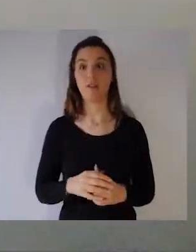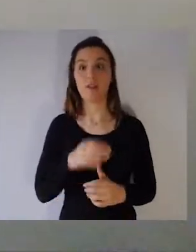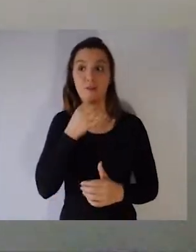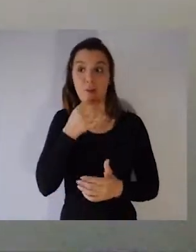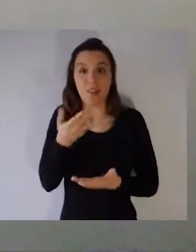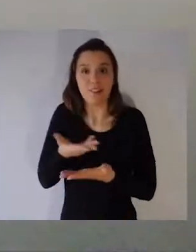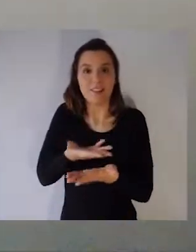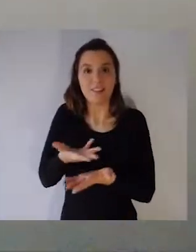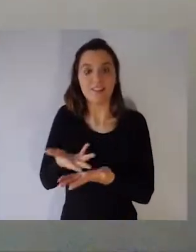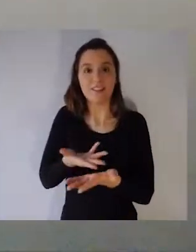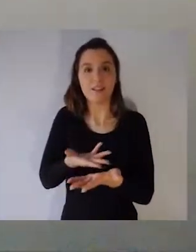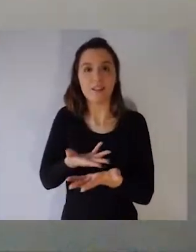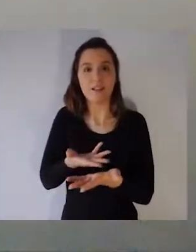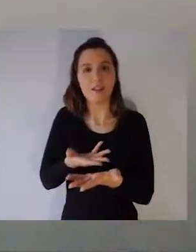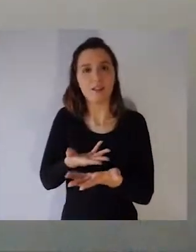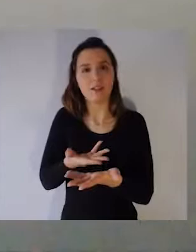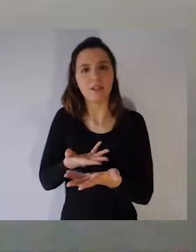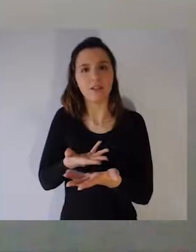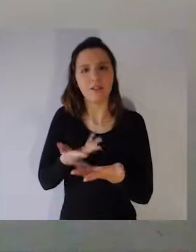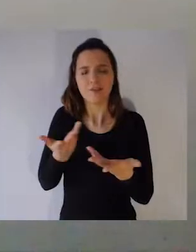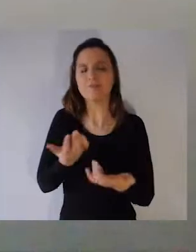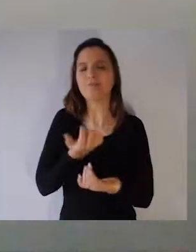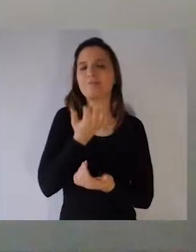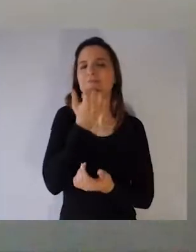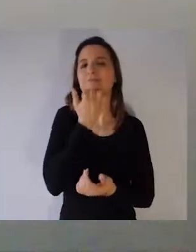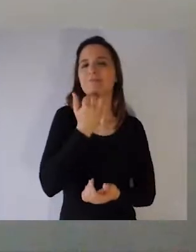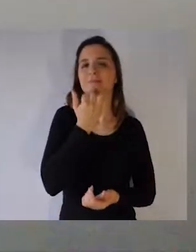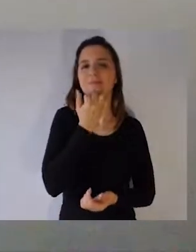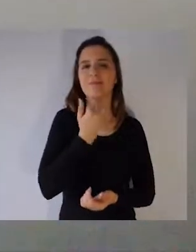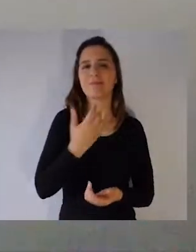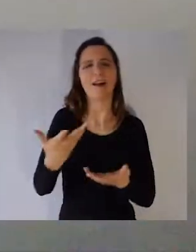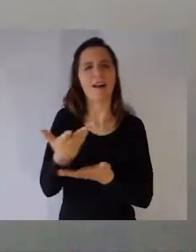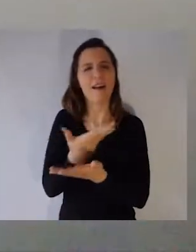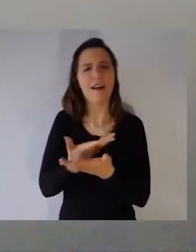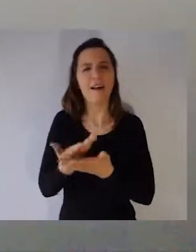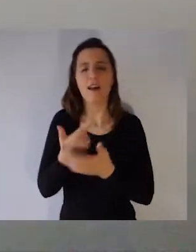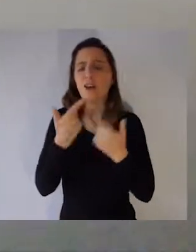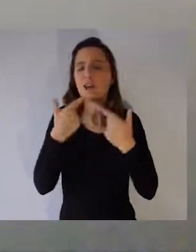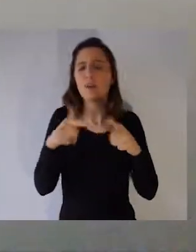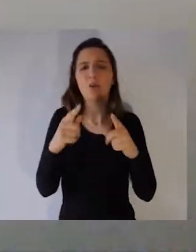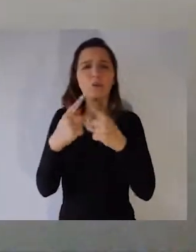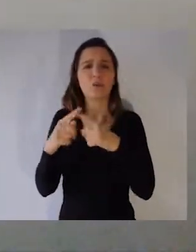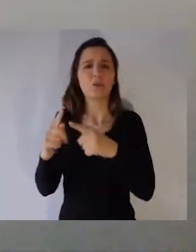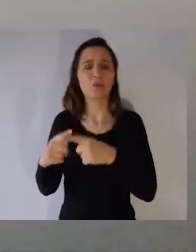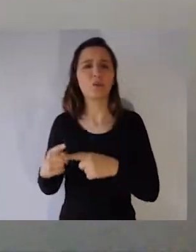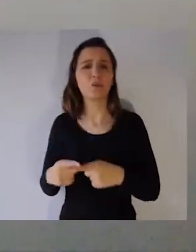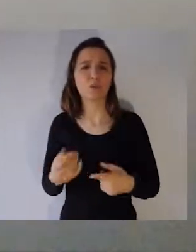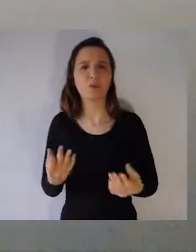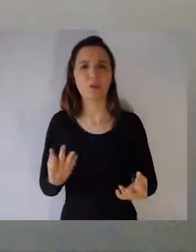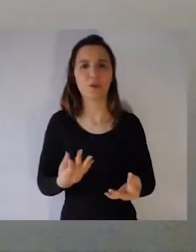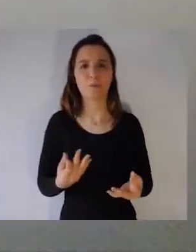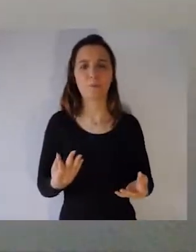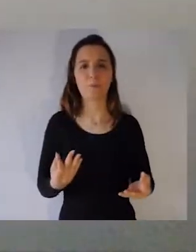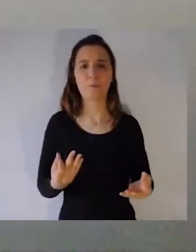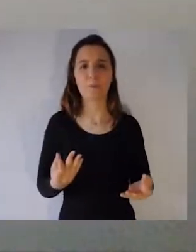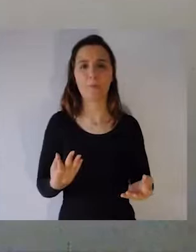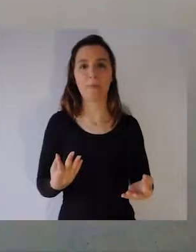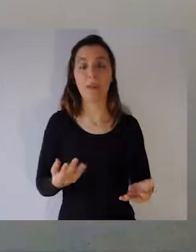Falamos então com certo gáudio e vários idiomas excitantes.